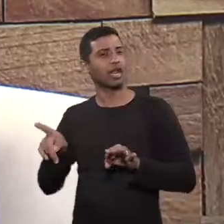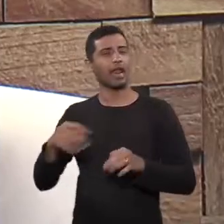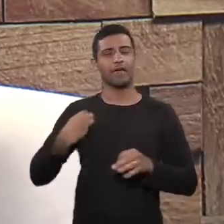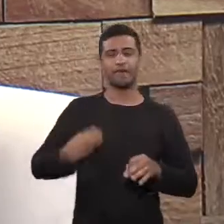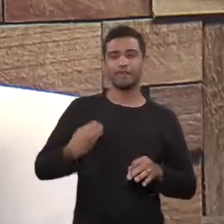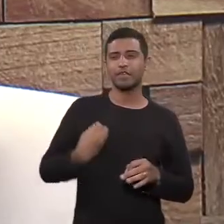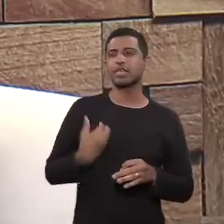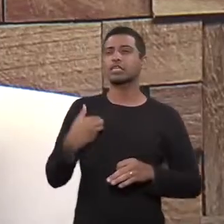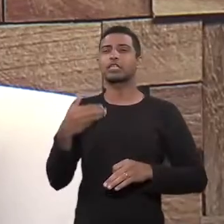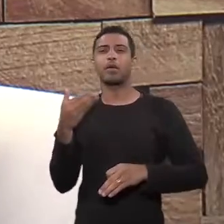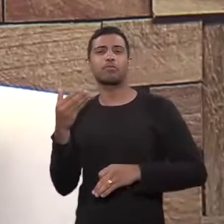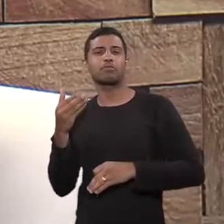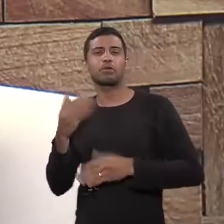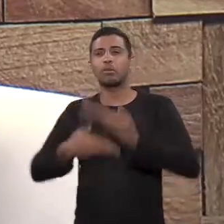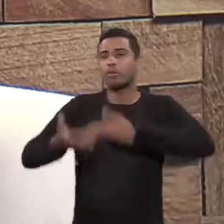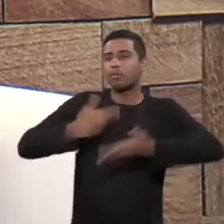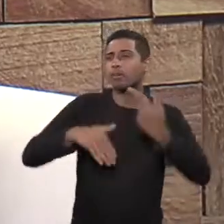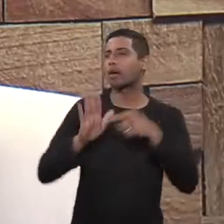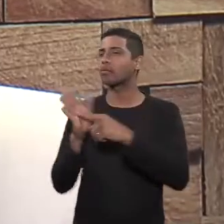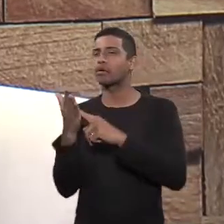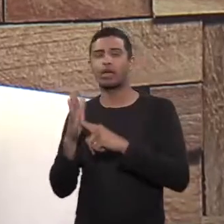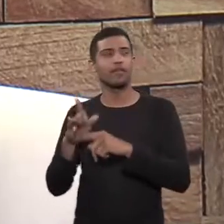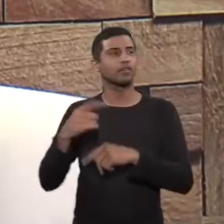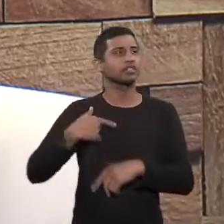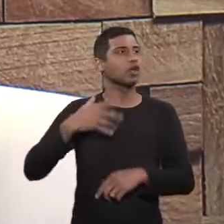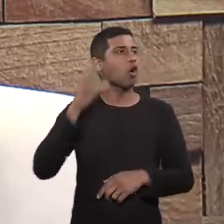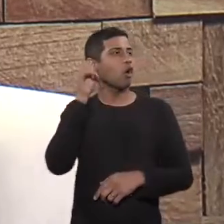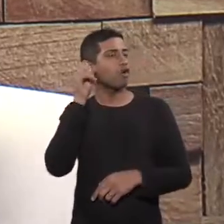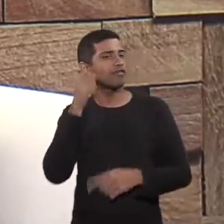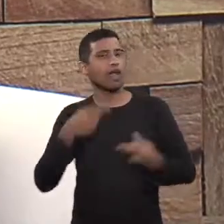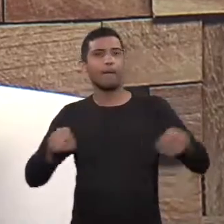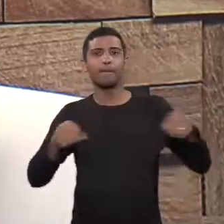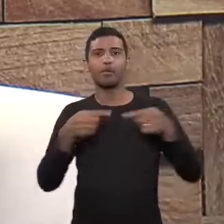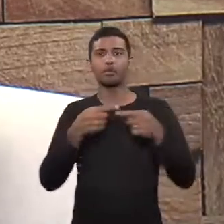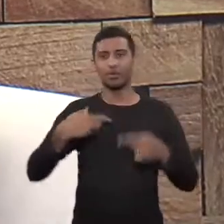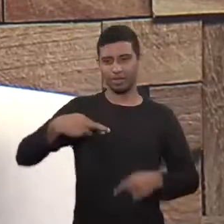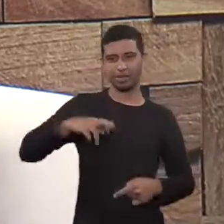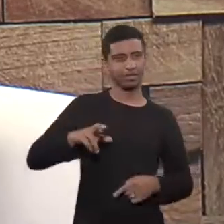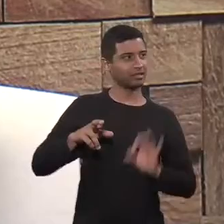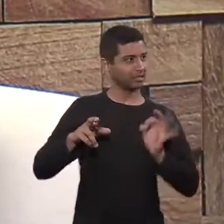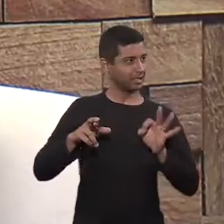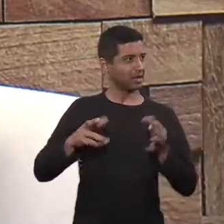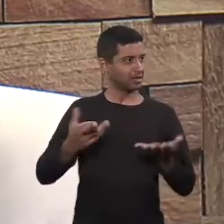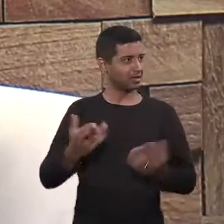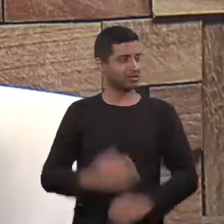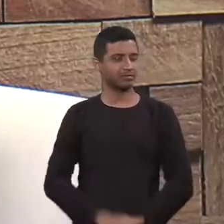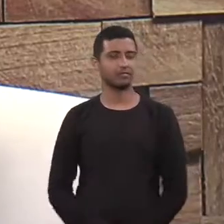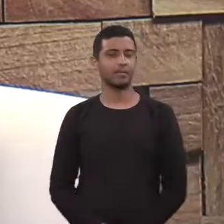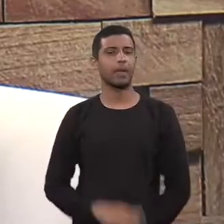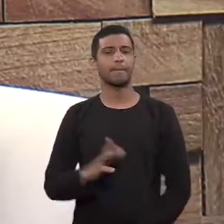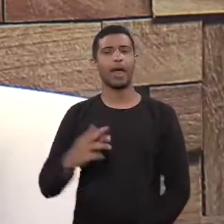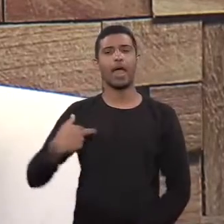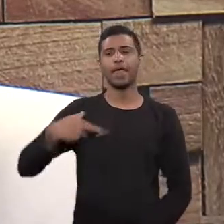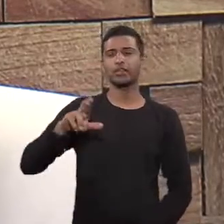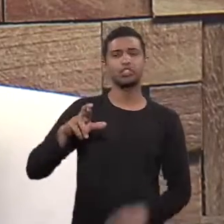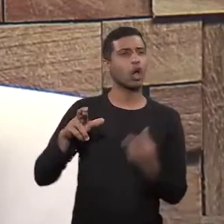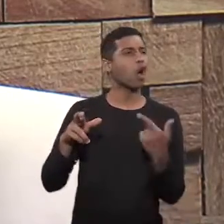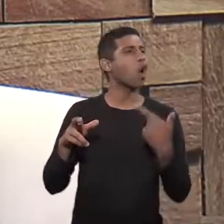também social. E certamente você ouvia muita música religiosa ou música sacra, vamos dizer assim. Além da